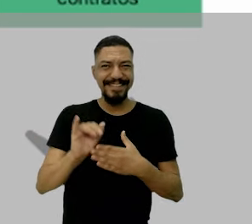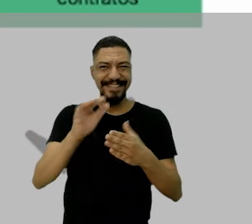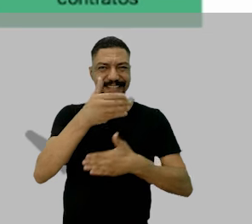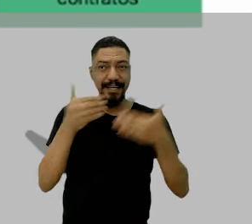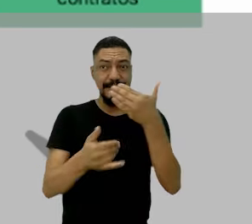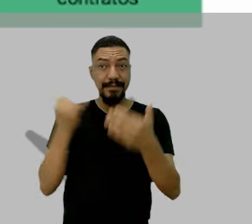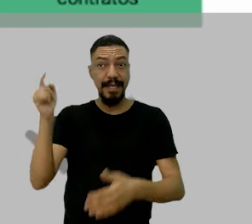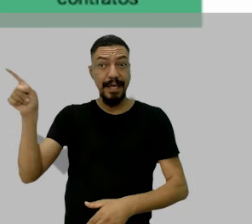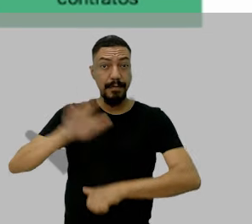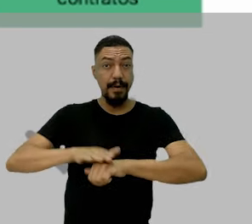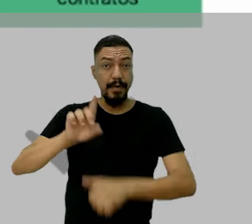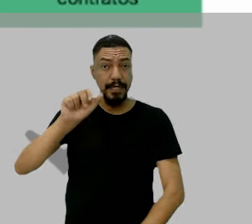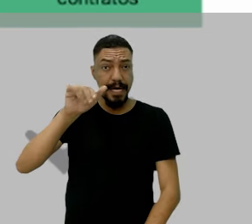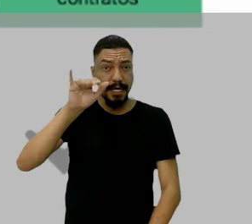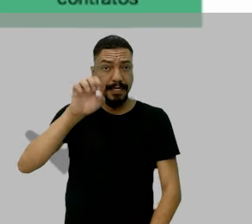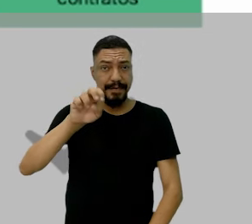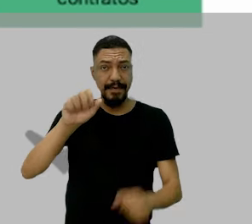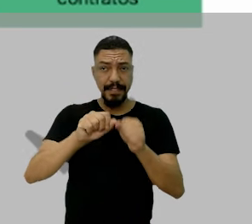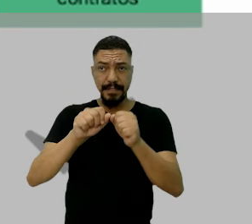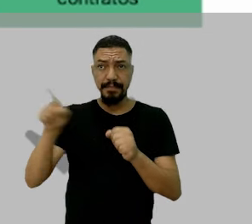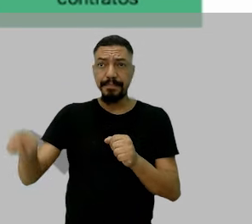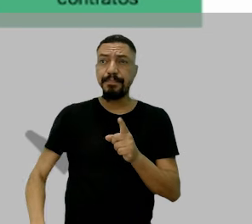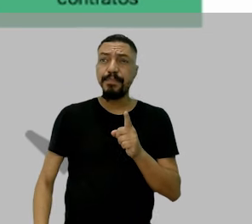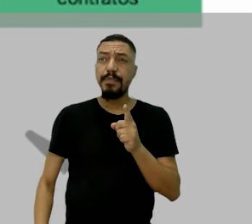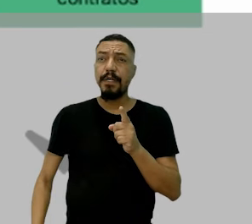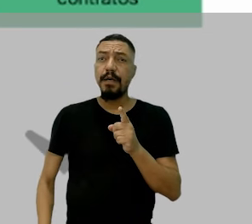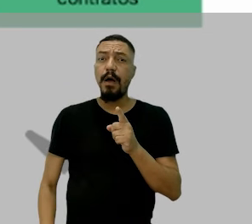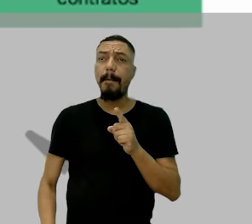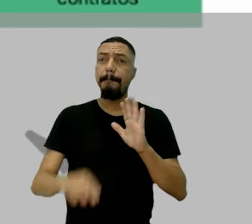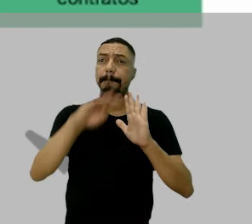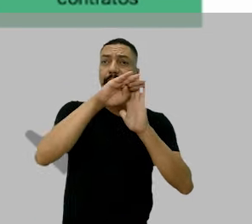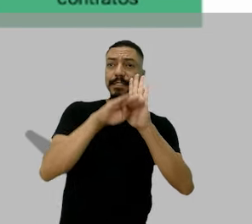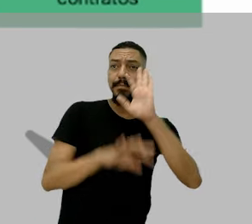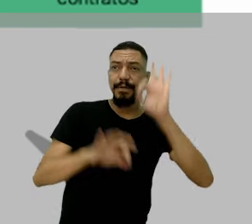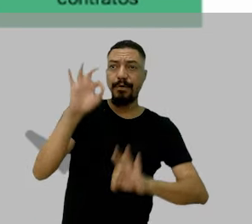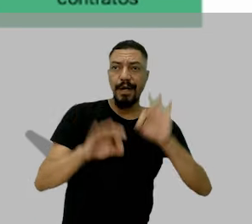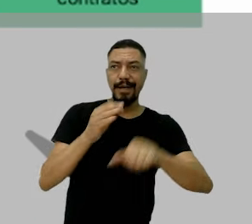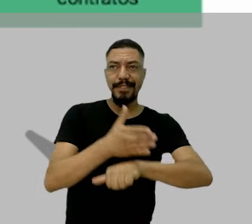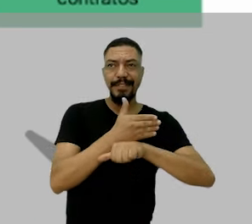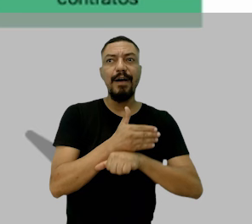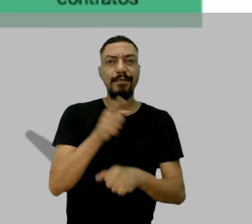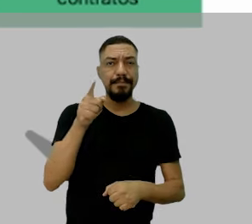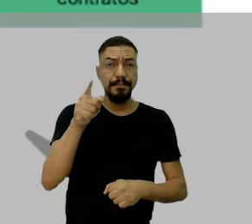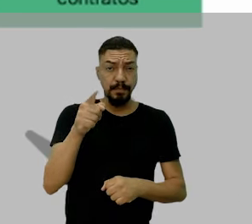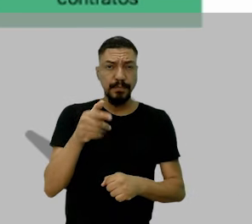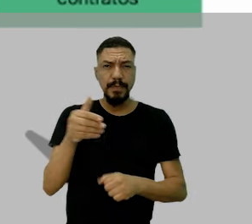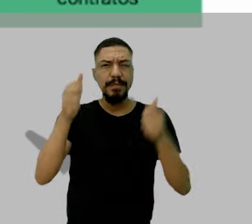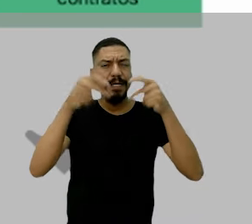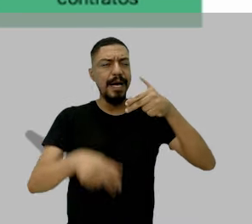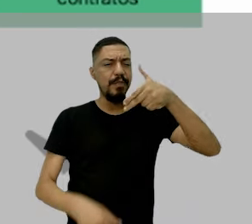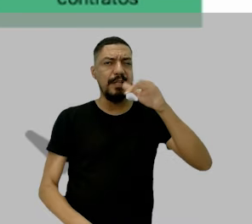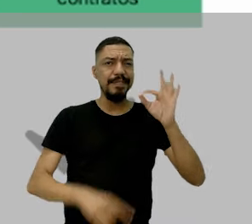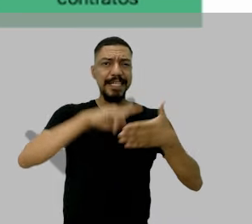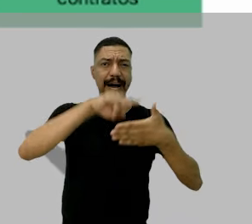dar os créditos a ela. Gente, prestação de contas, planejamento e organização. A gente vai falar de nota fiscal,